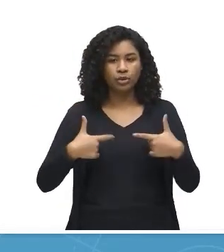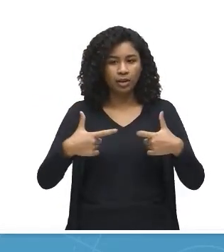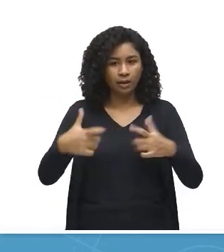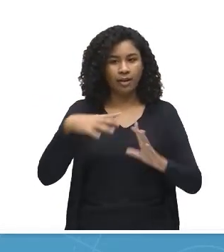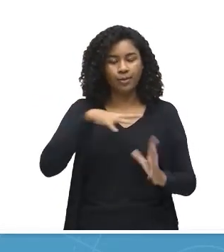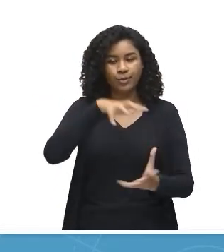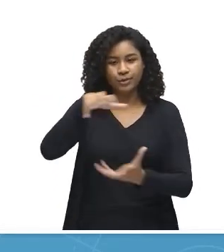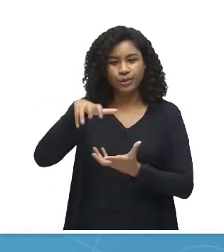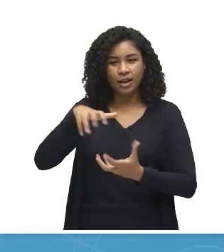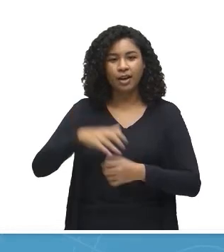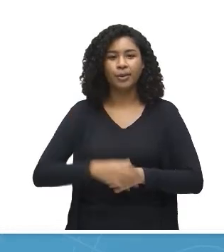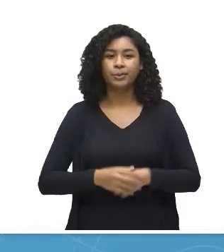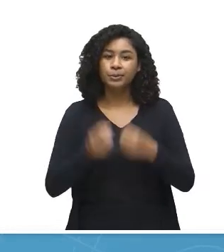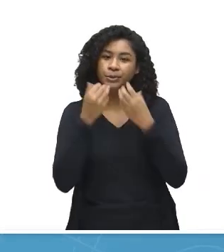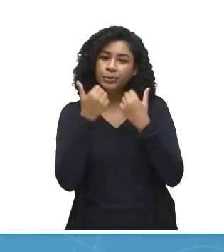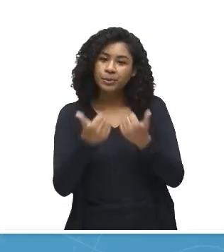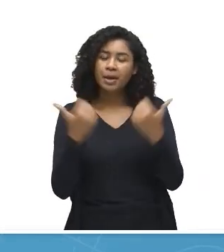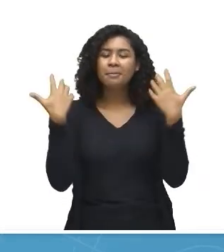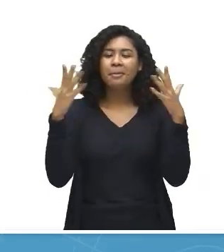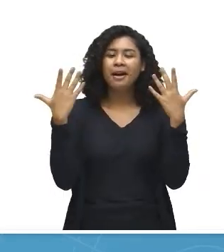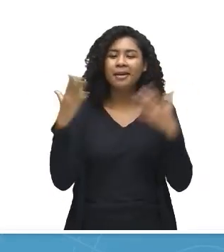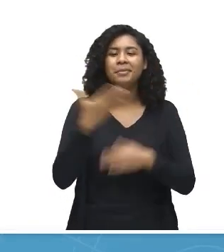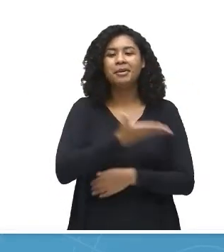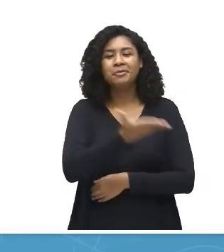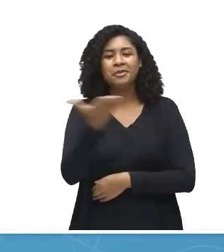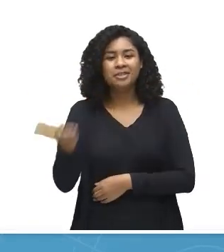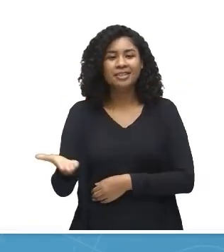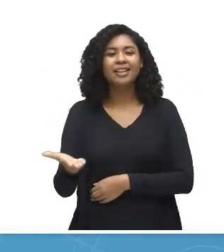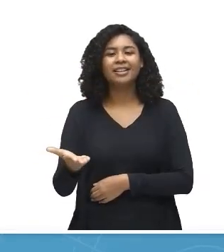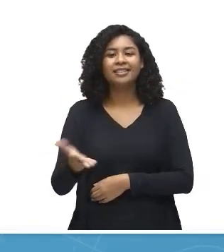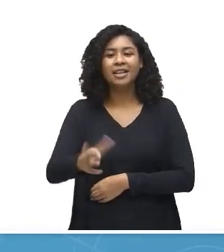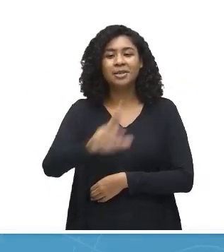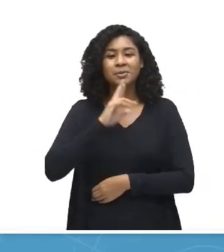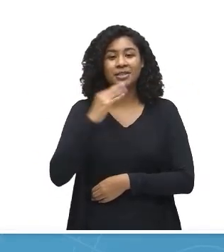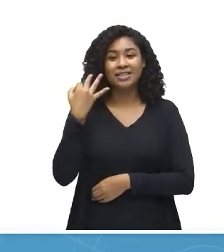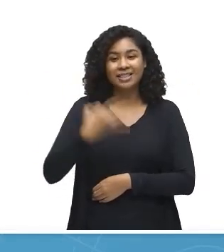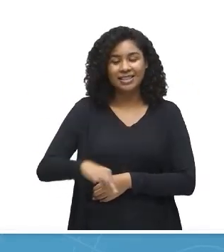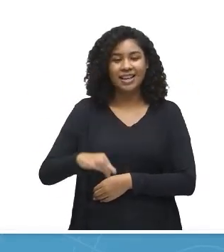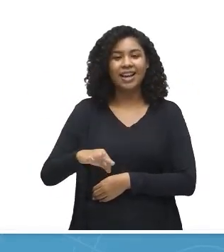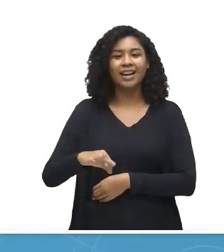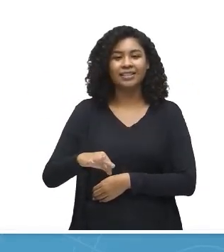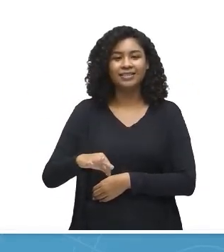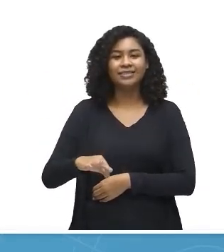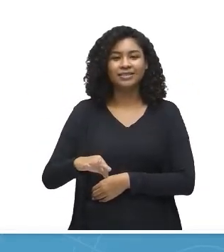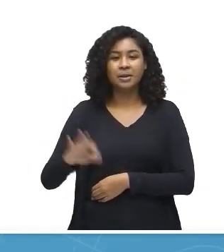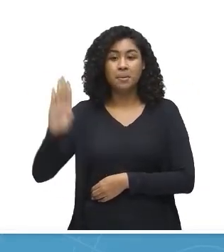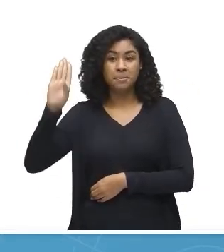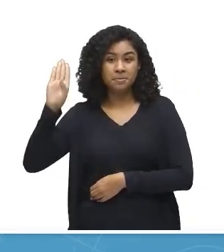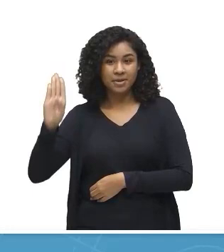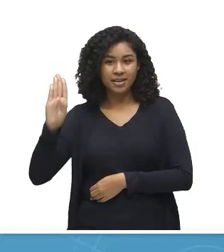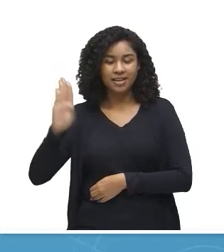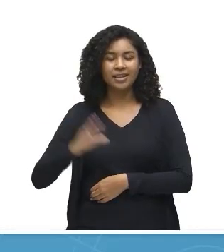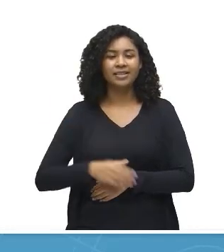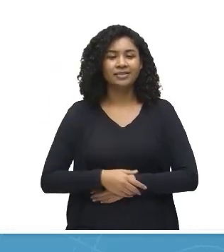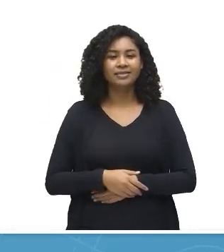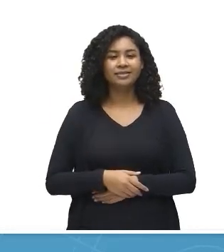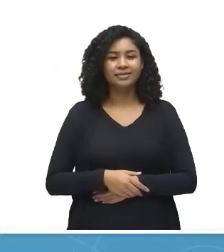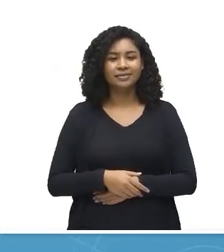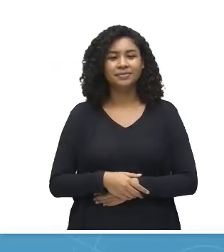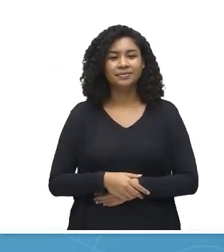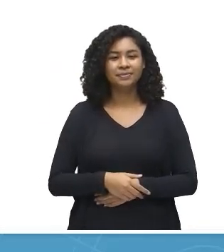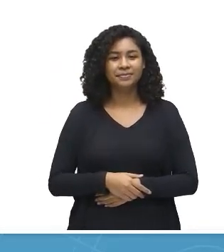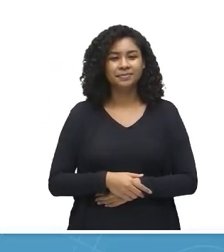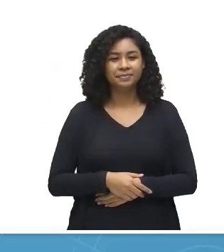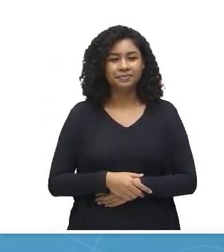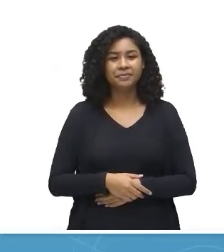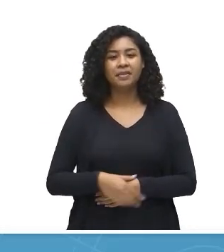bom? Então, parabéns a todos que acertaram a primeira questão, a letra B, né? Então, a gente vê aí no nosso gabarito que